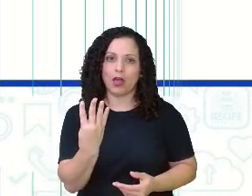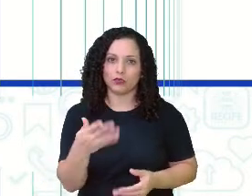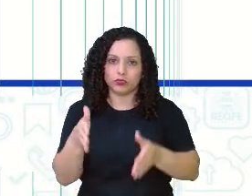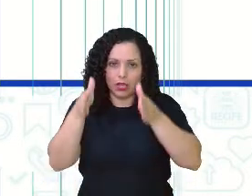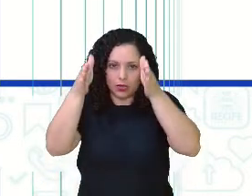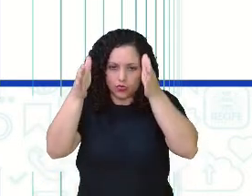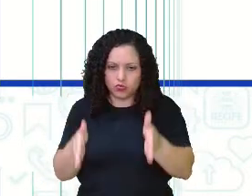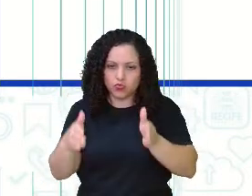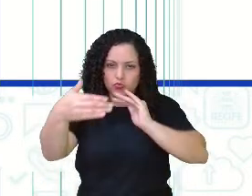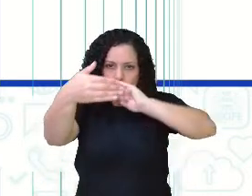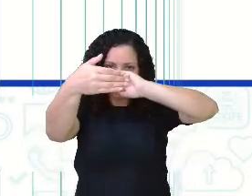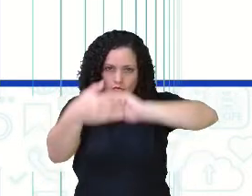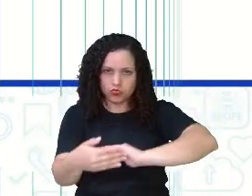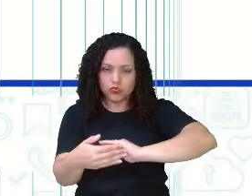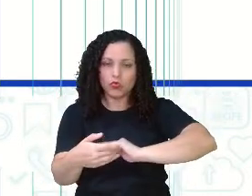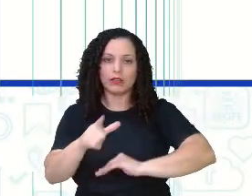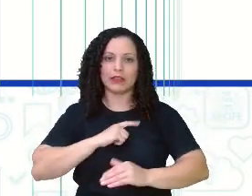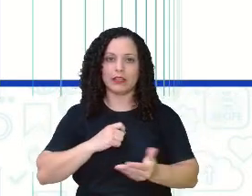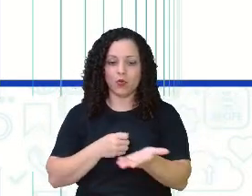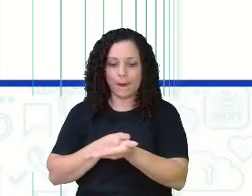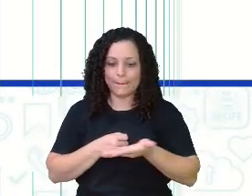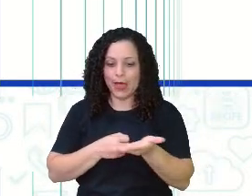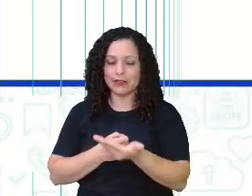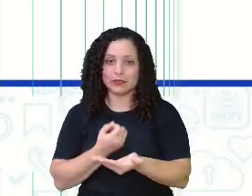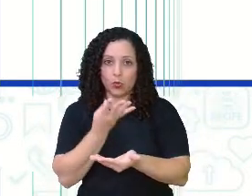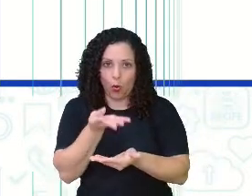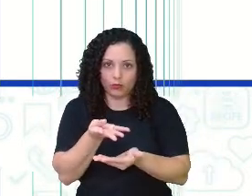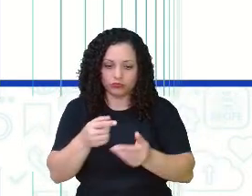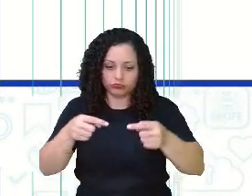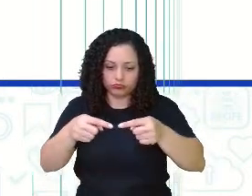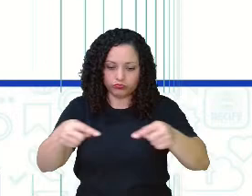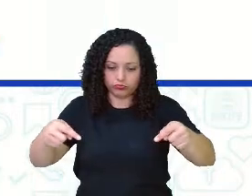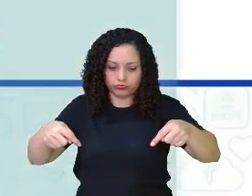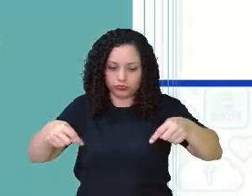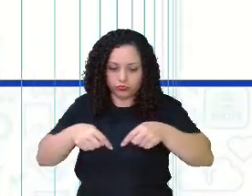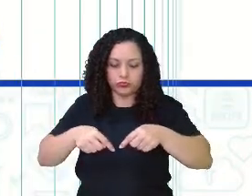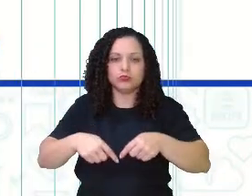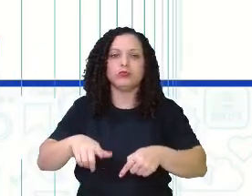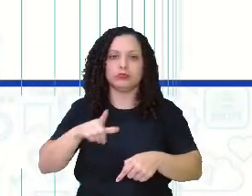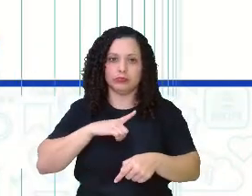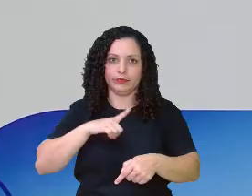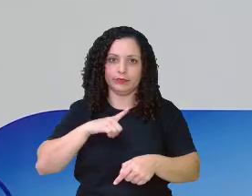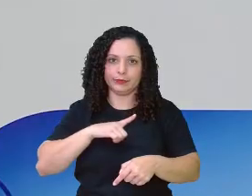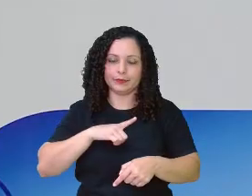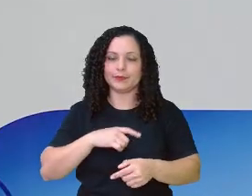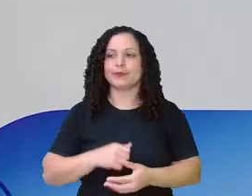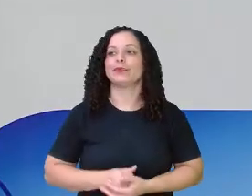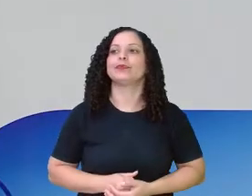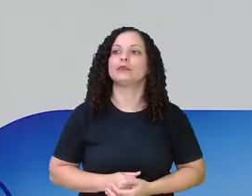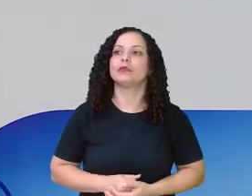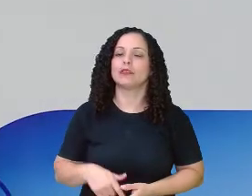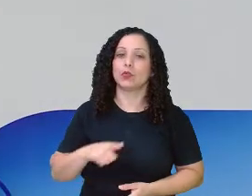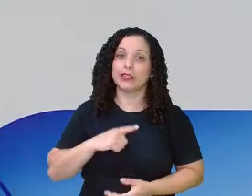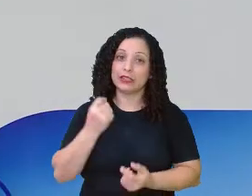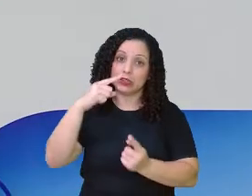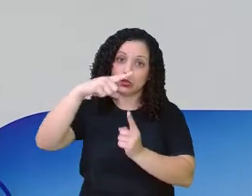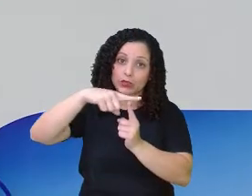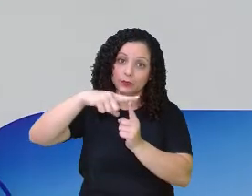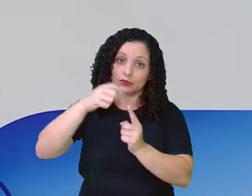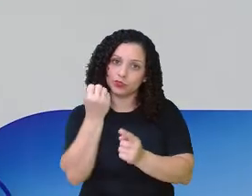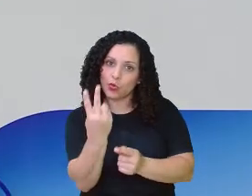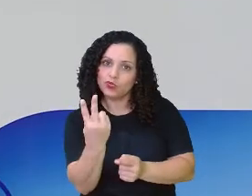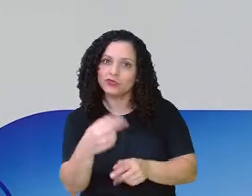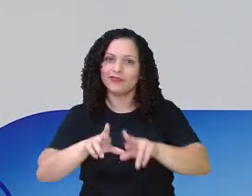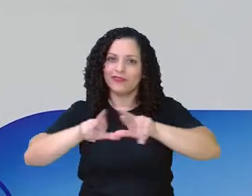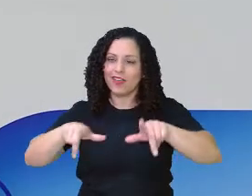4 lados. Aí dá para você desenvolver numa boa aí, sem problema algum. Então já viu aí 2 tipos de prisma, base hexagonal e